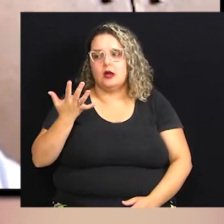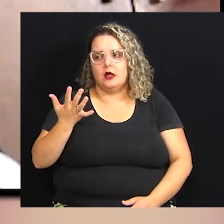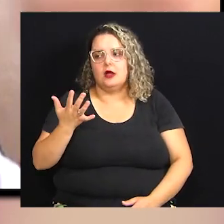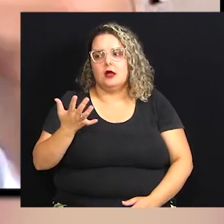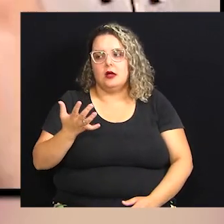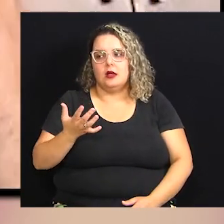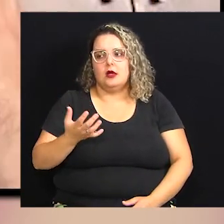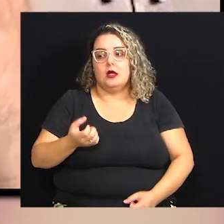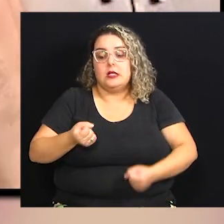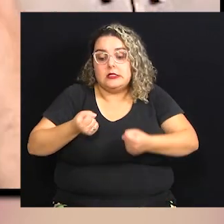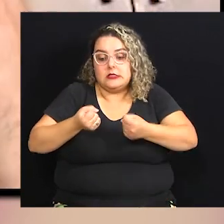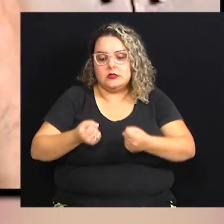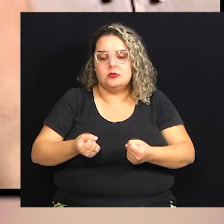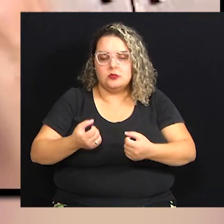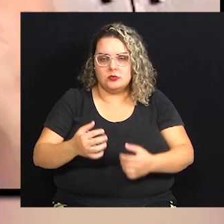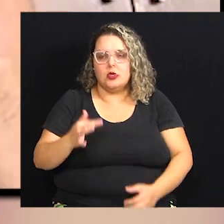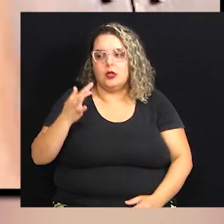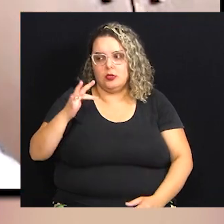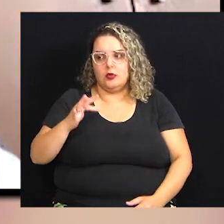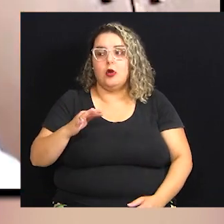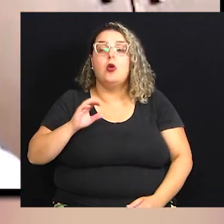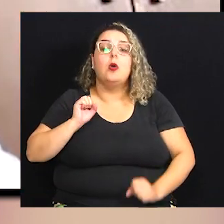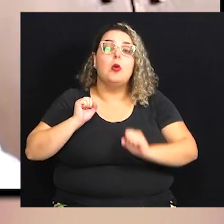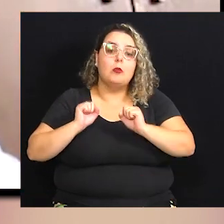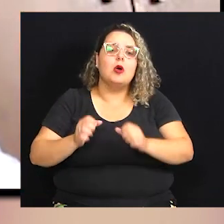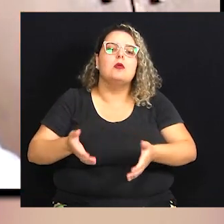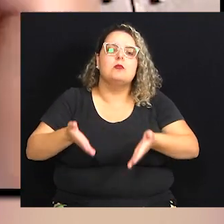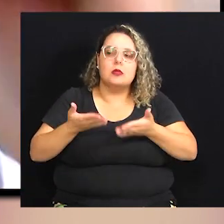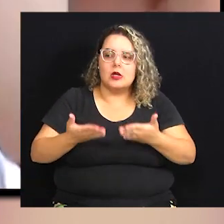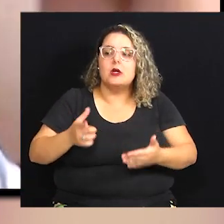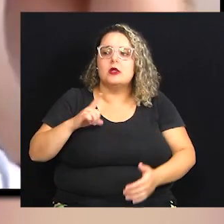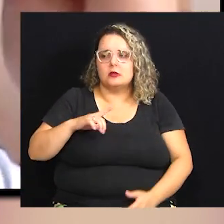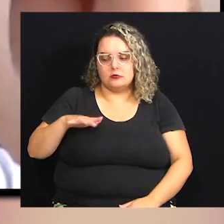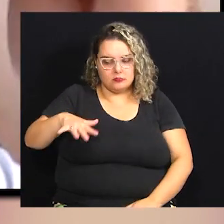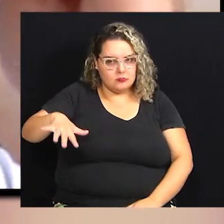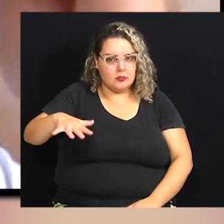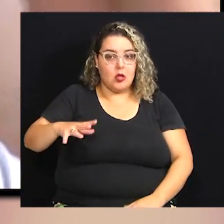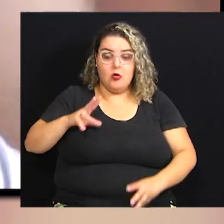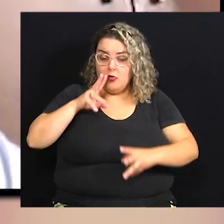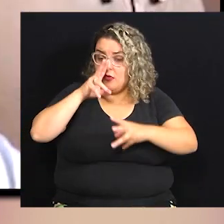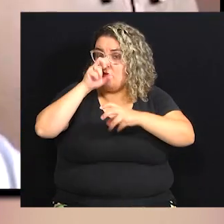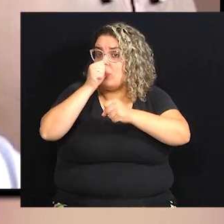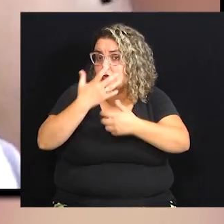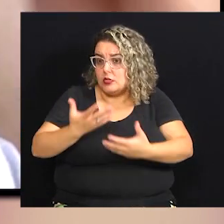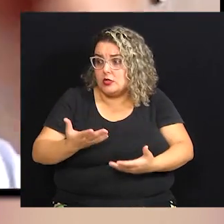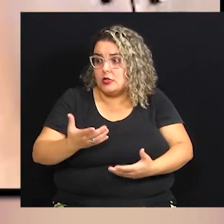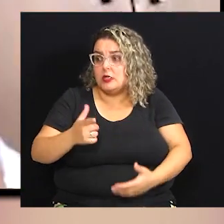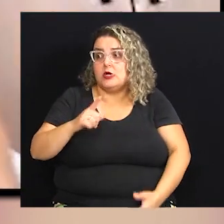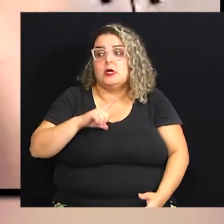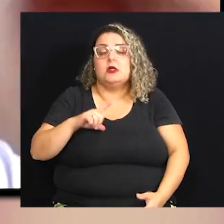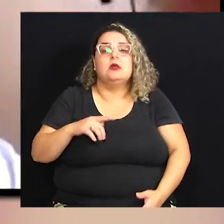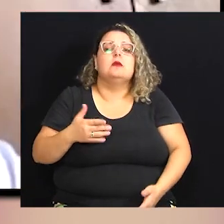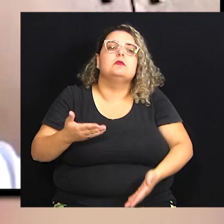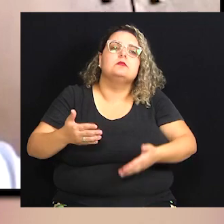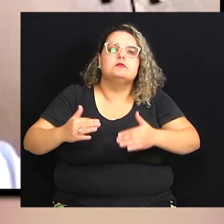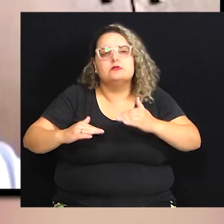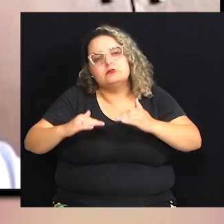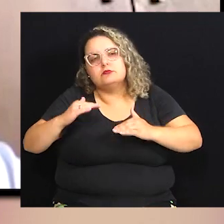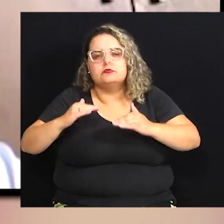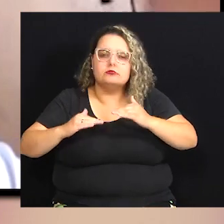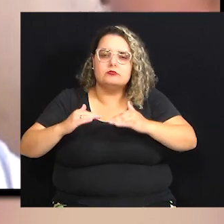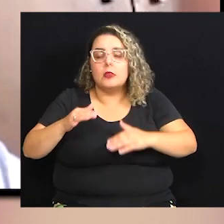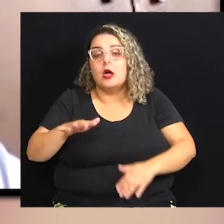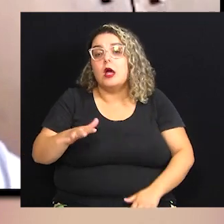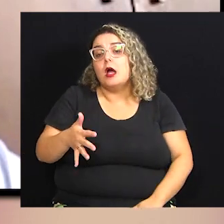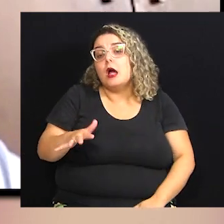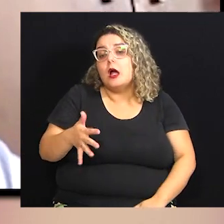acontecendo, essa intensidade da dor pode ficar mais leve. E tem pessoas que têm enxaquecas muito fortes, tem pessoas que têm uma enxaqueca mais